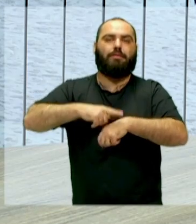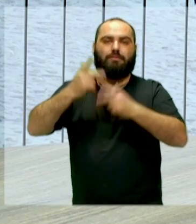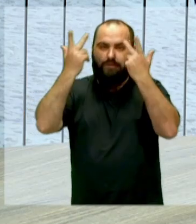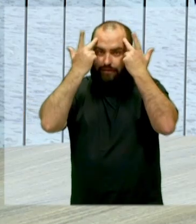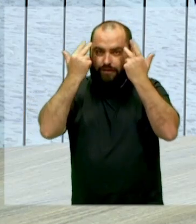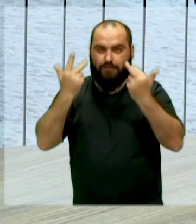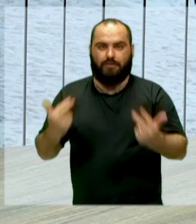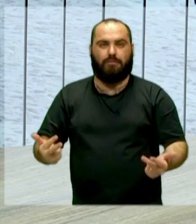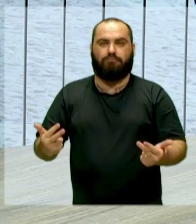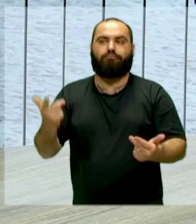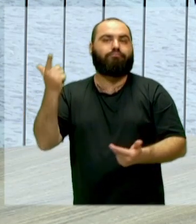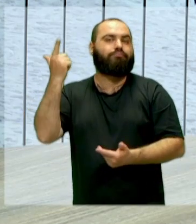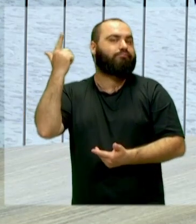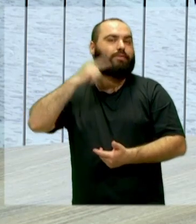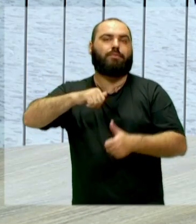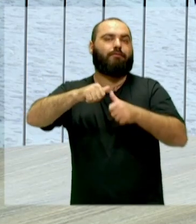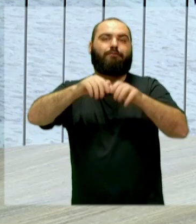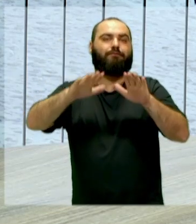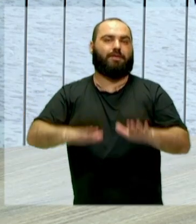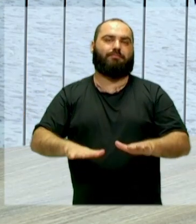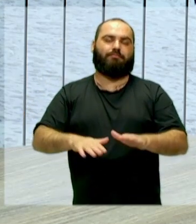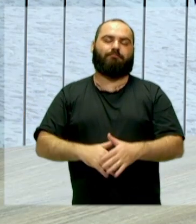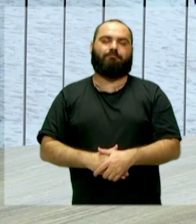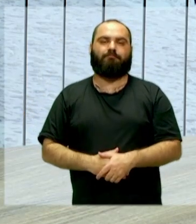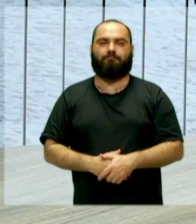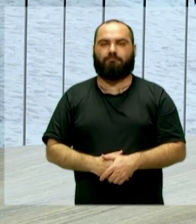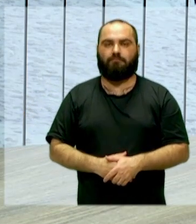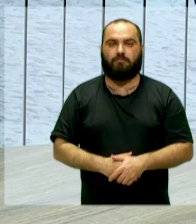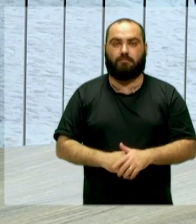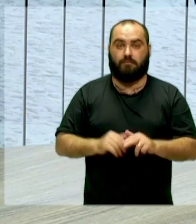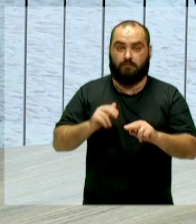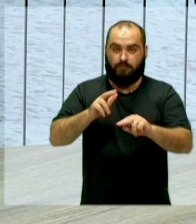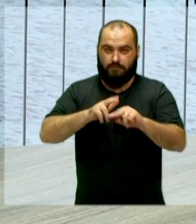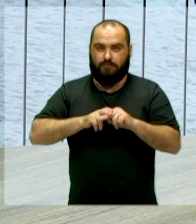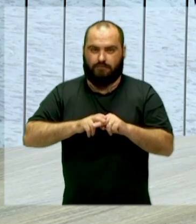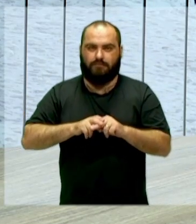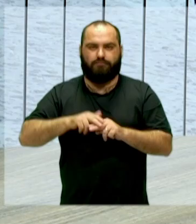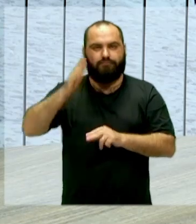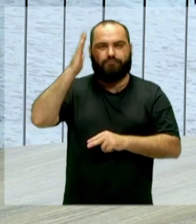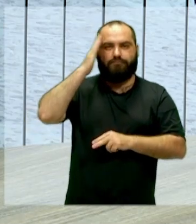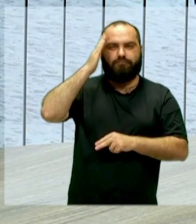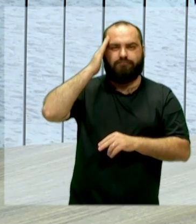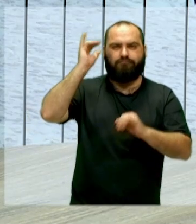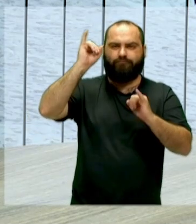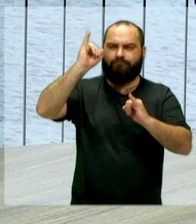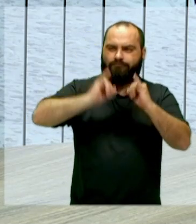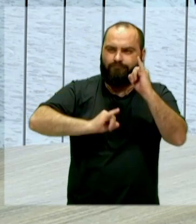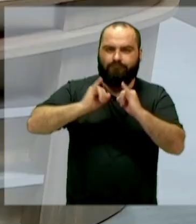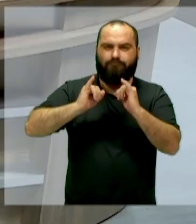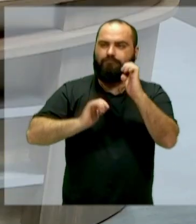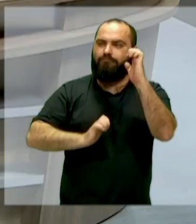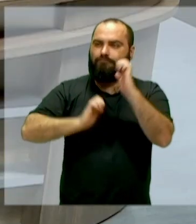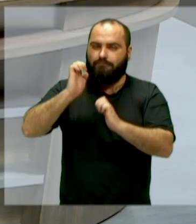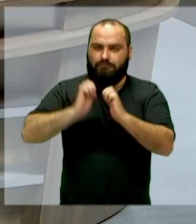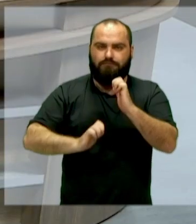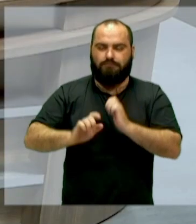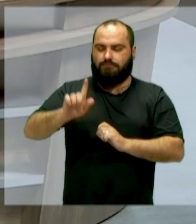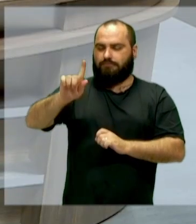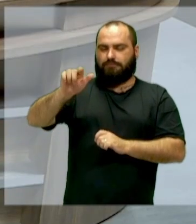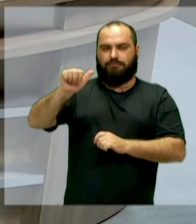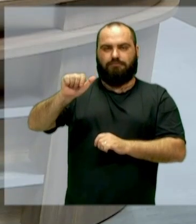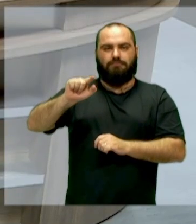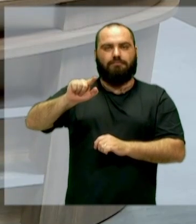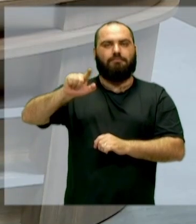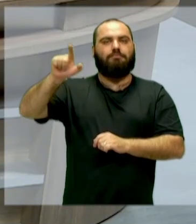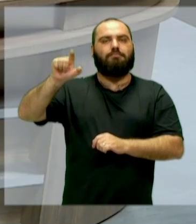e manter a biodiversidade né então todo esse processo né de industrialização a questão da emissão dos gases foi